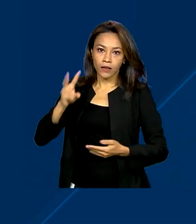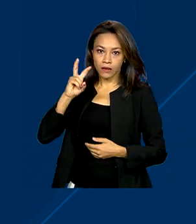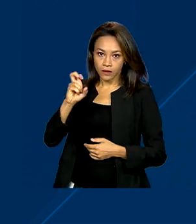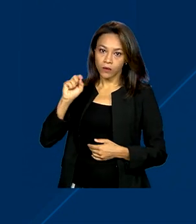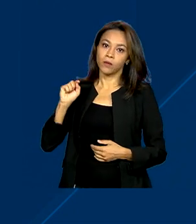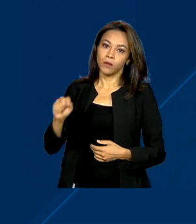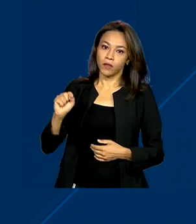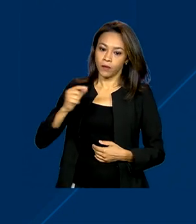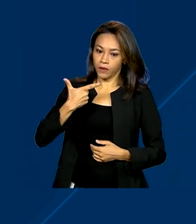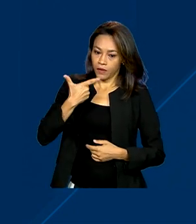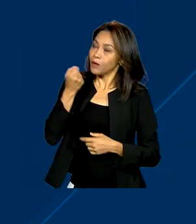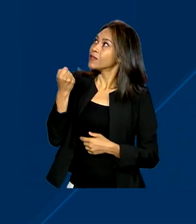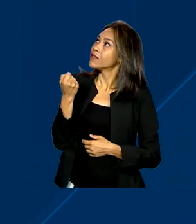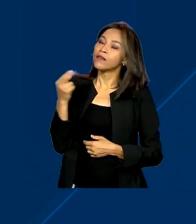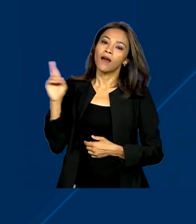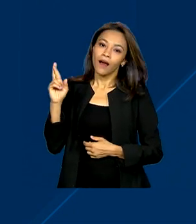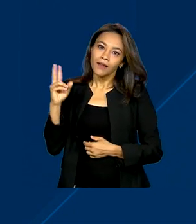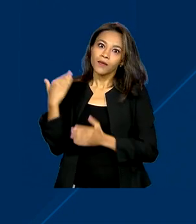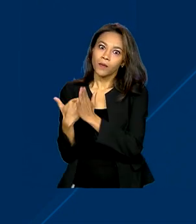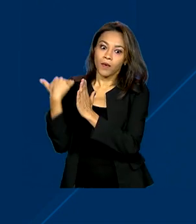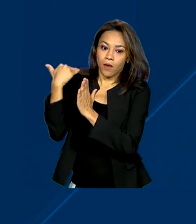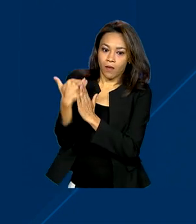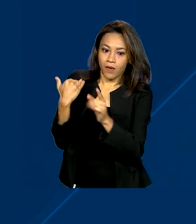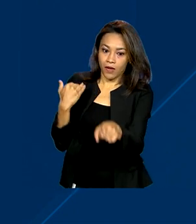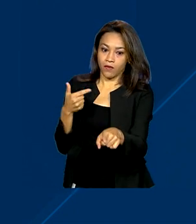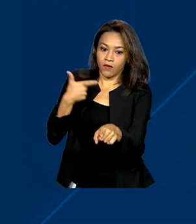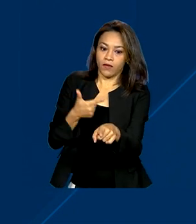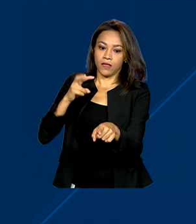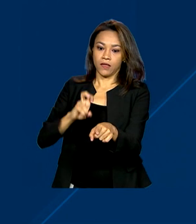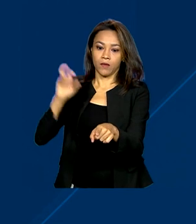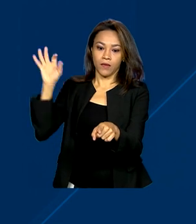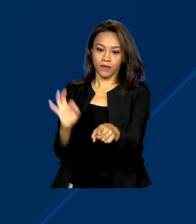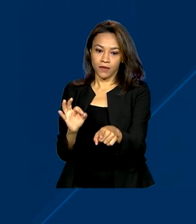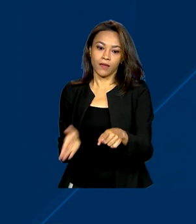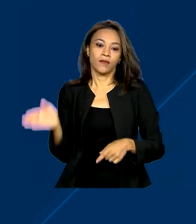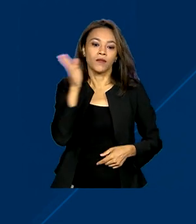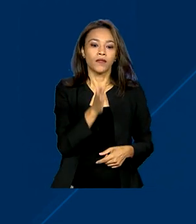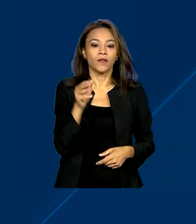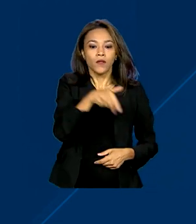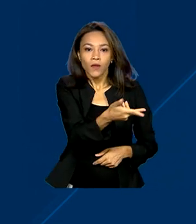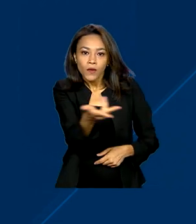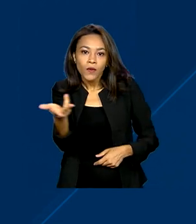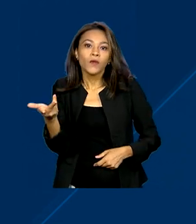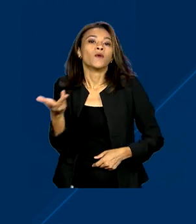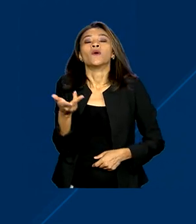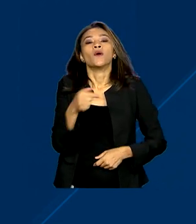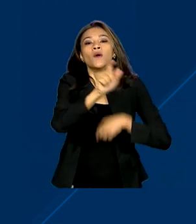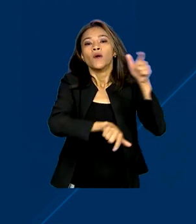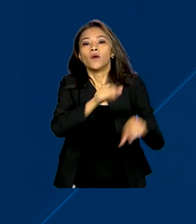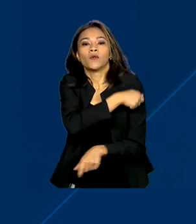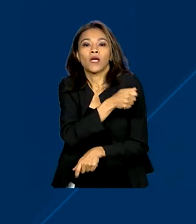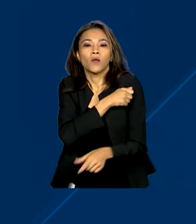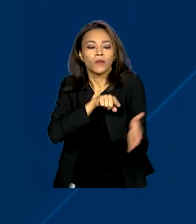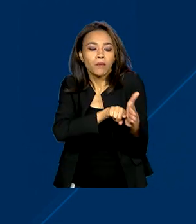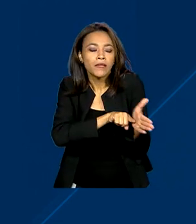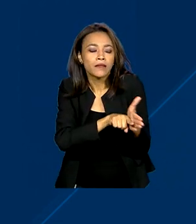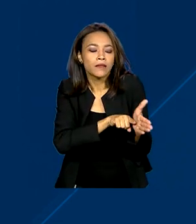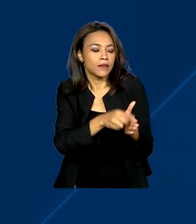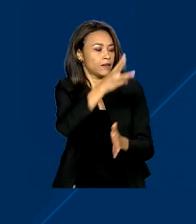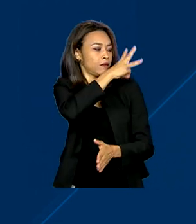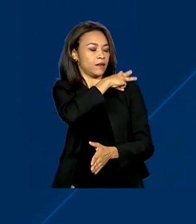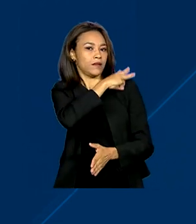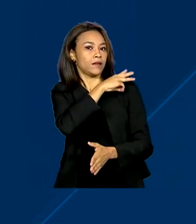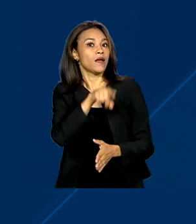R$ 5.200, com aumento de 25%. Para os alunos da iniciação científica no ensino médio,